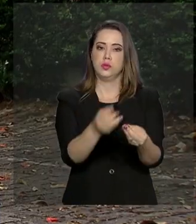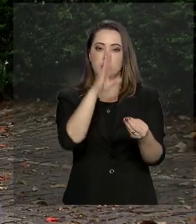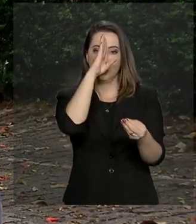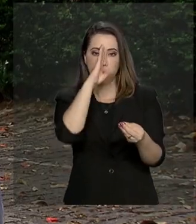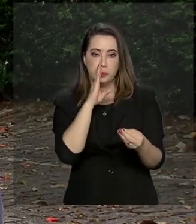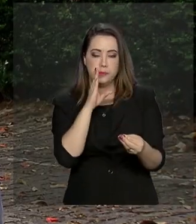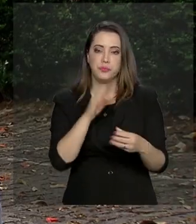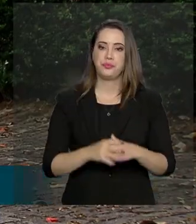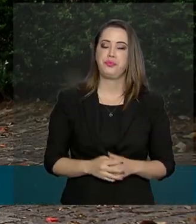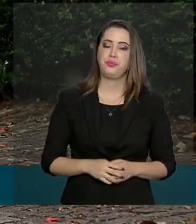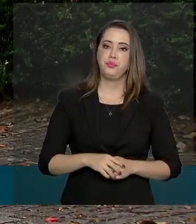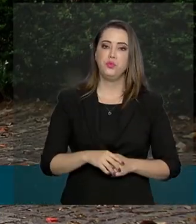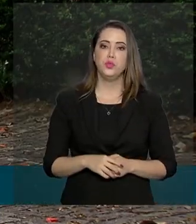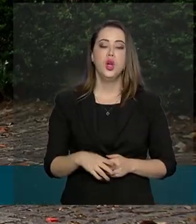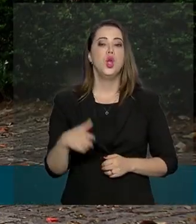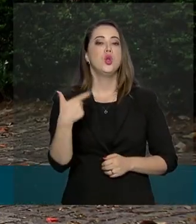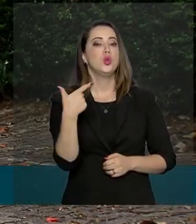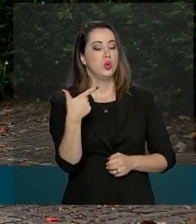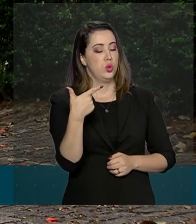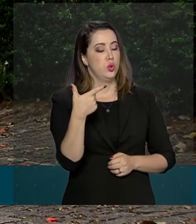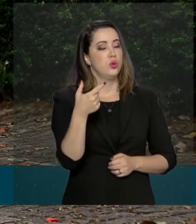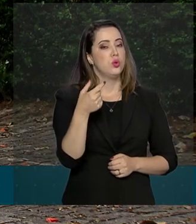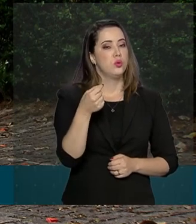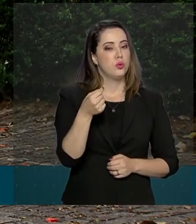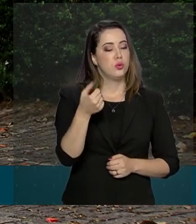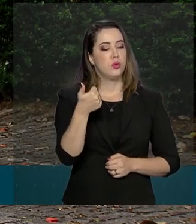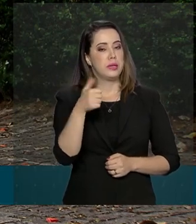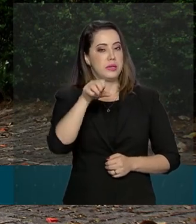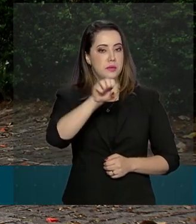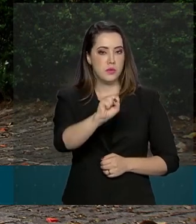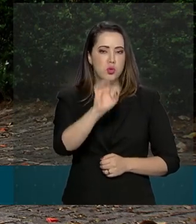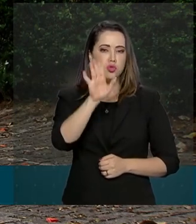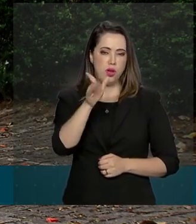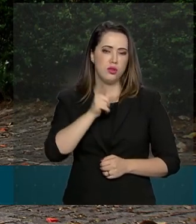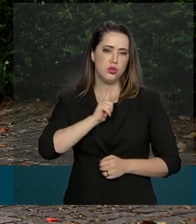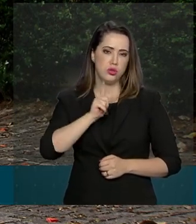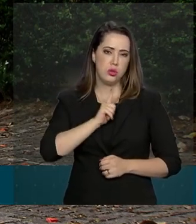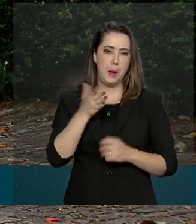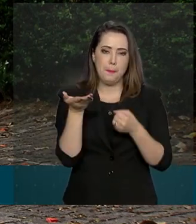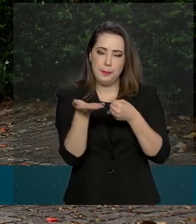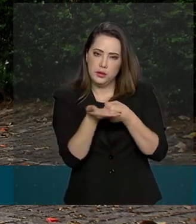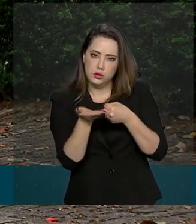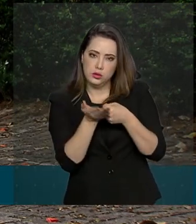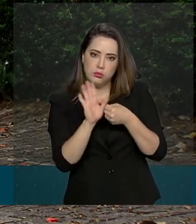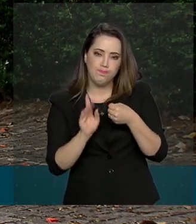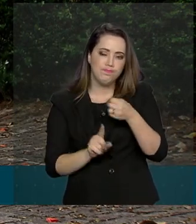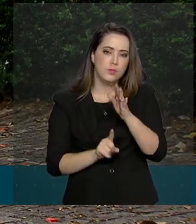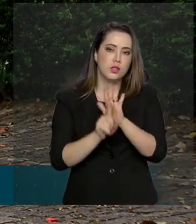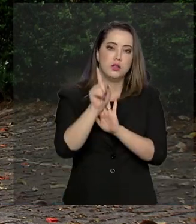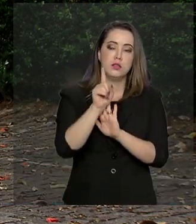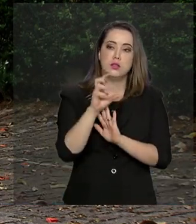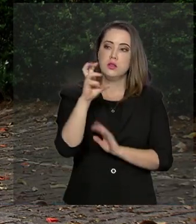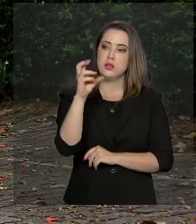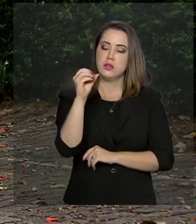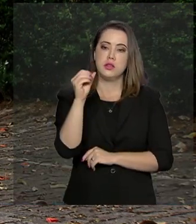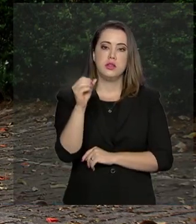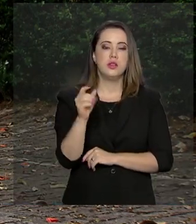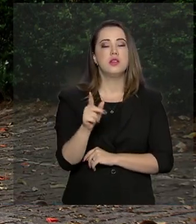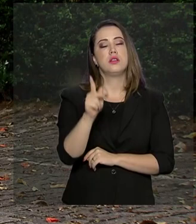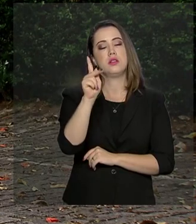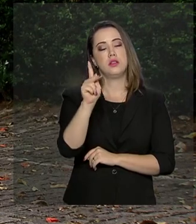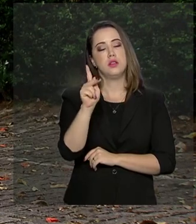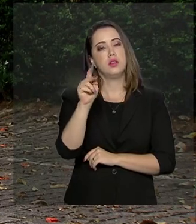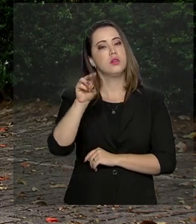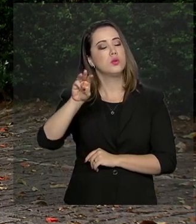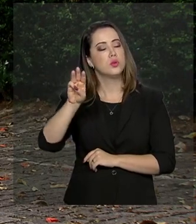2018, a tarifa branca já estava valendo para clientes com a média mensal de consumo superior a 500 kWh.